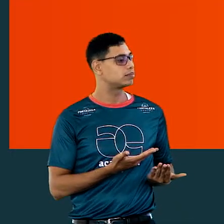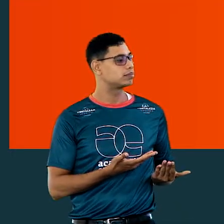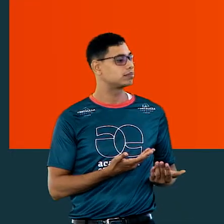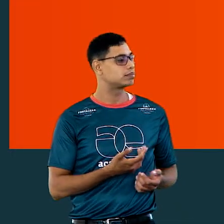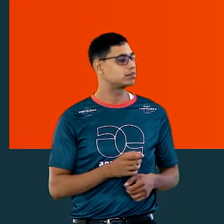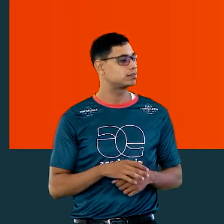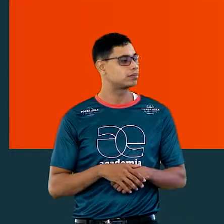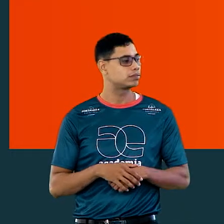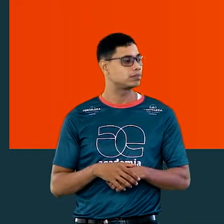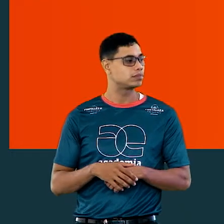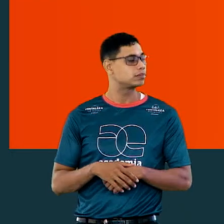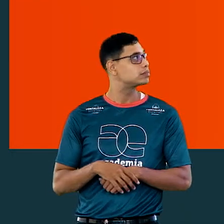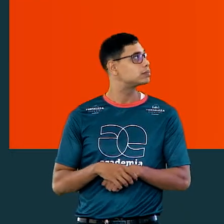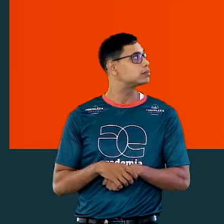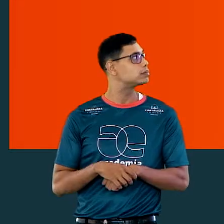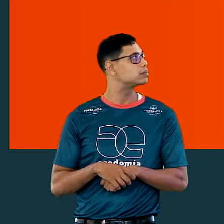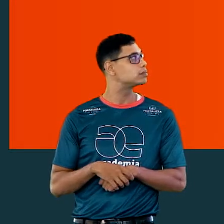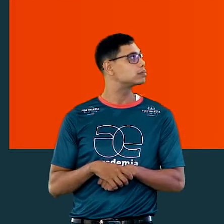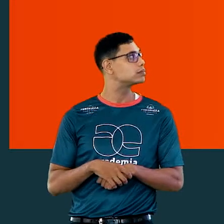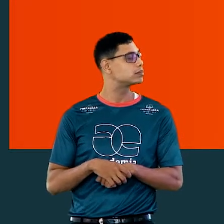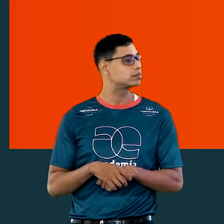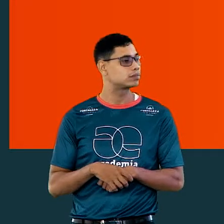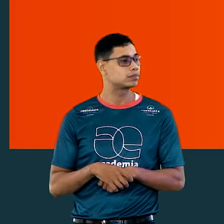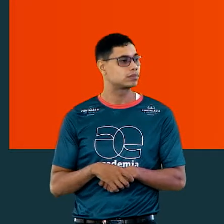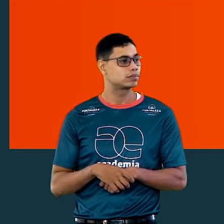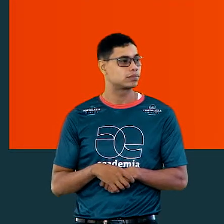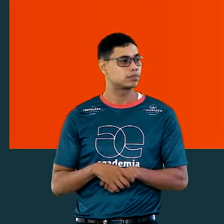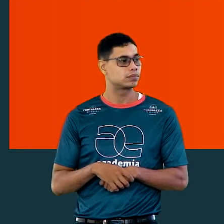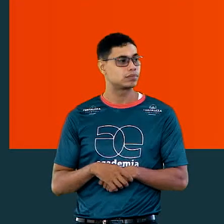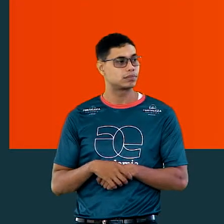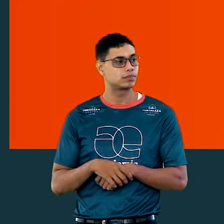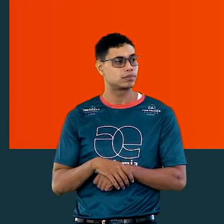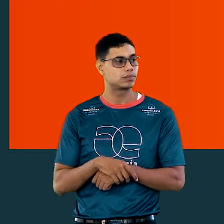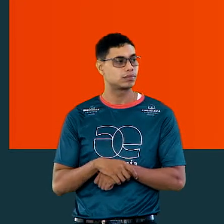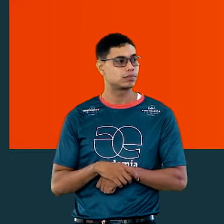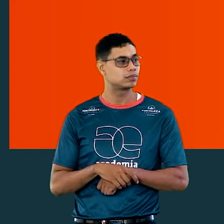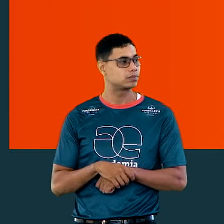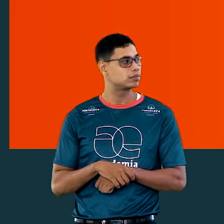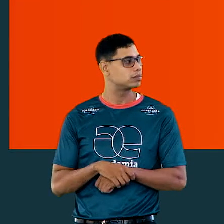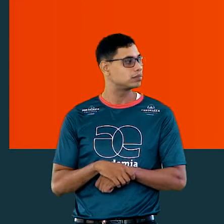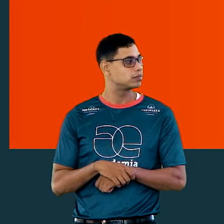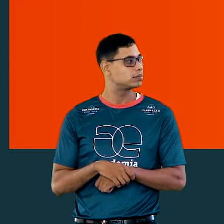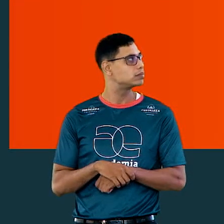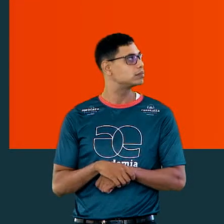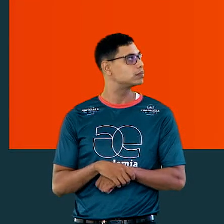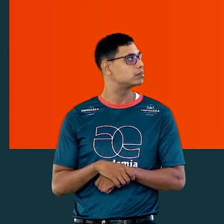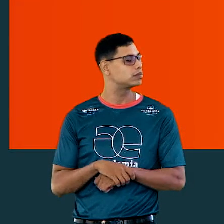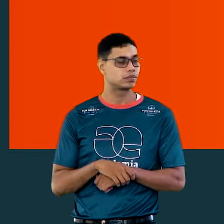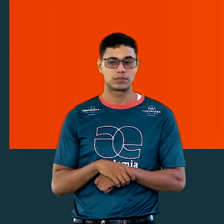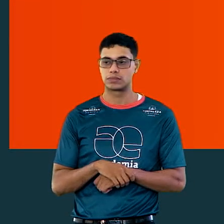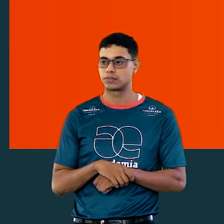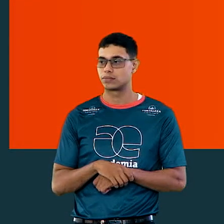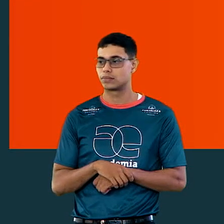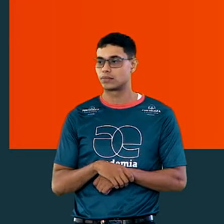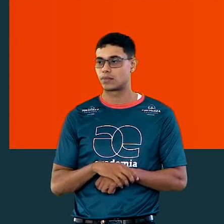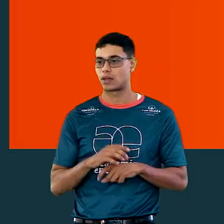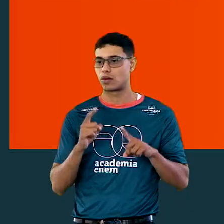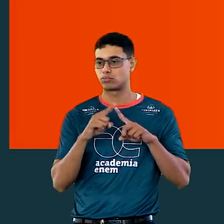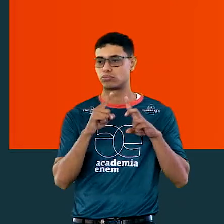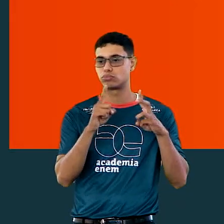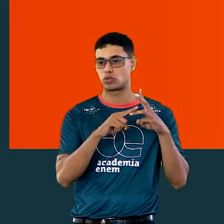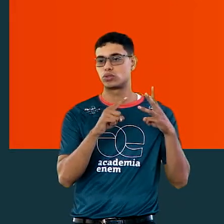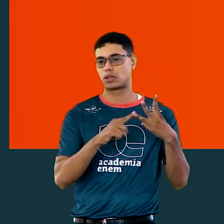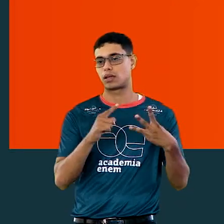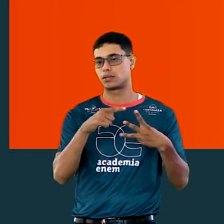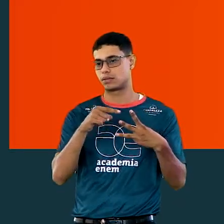R ao quadrado, U vezes I, e U ao quadrado sobre R. São